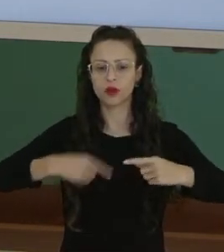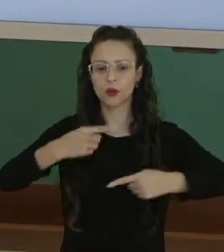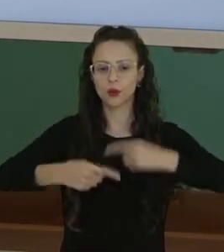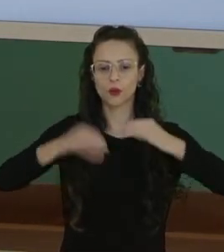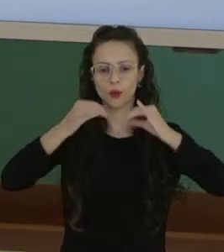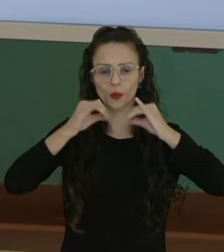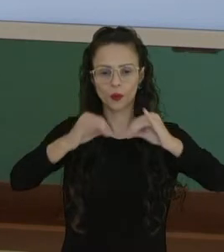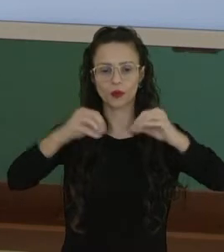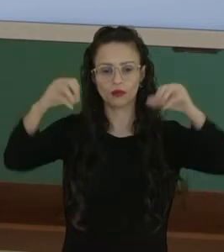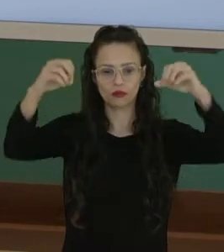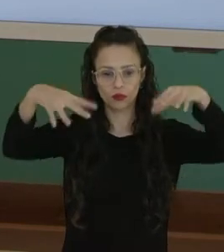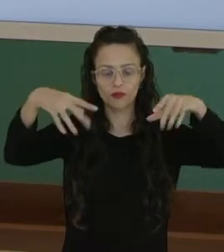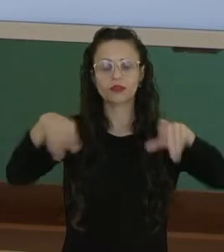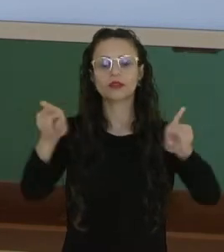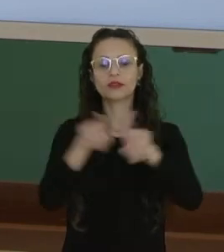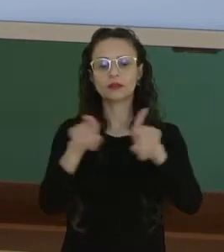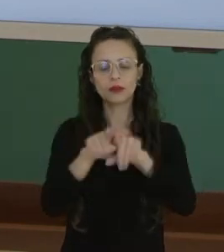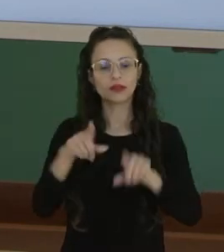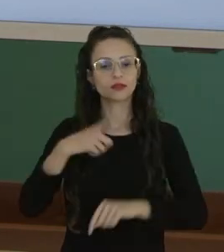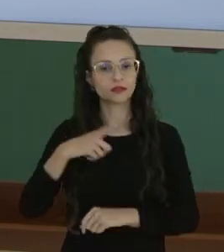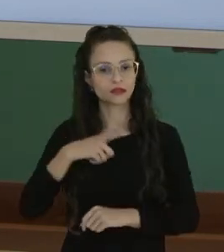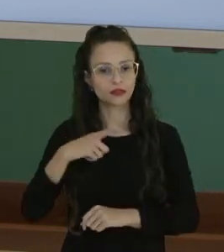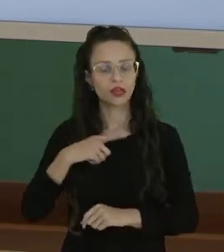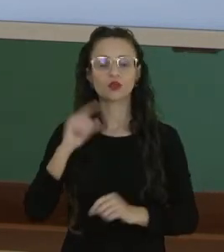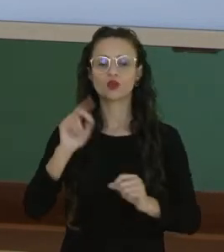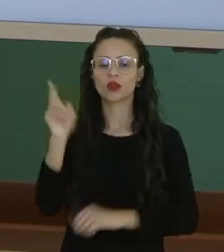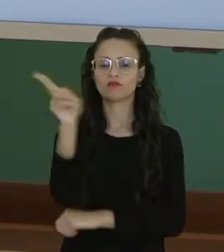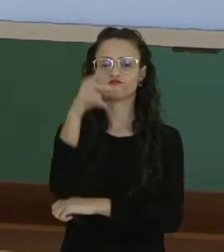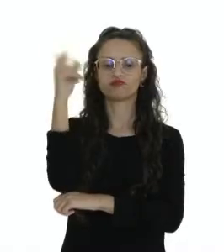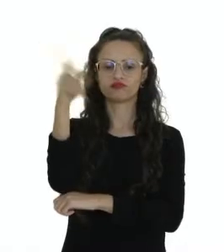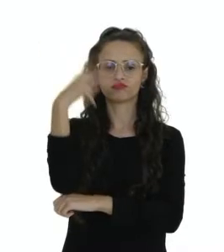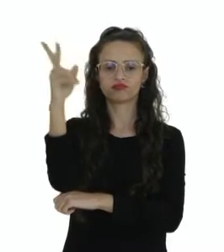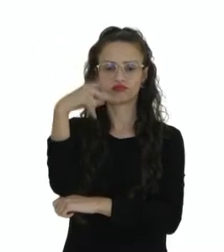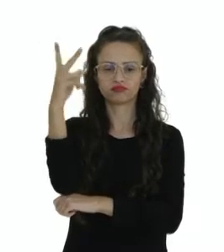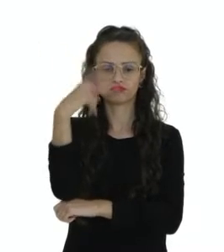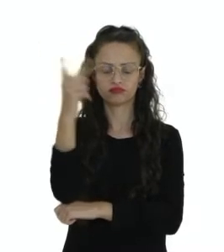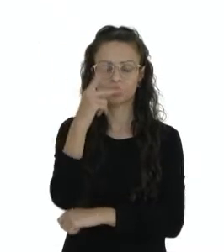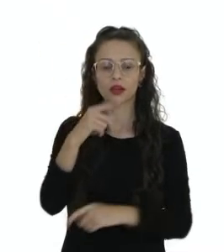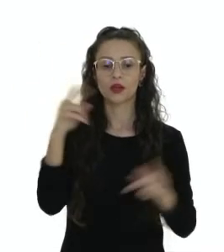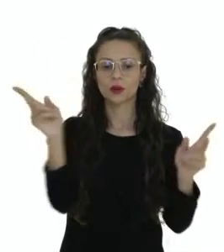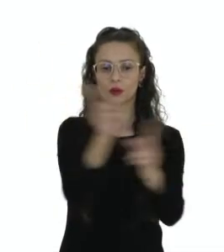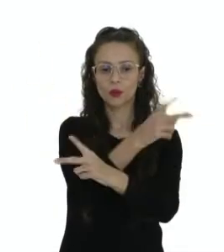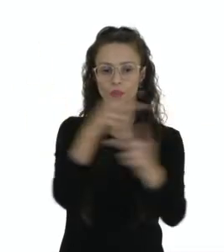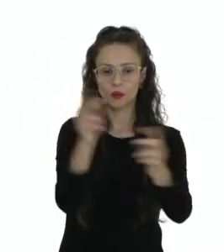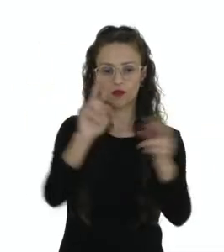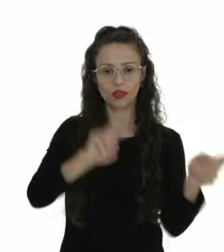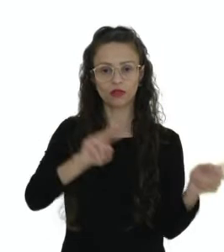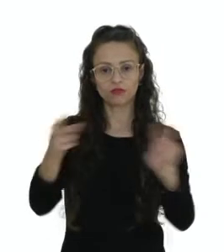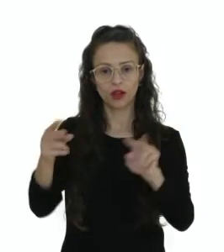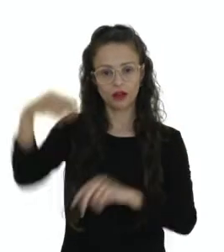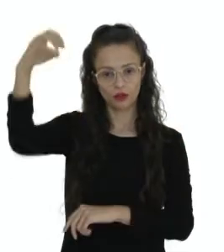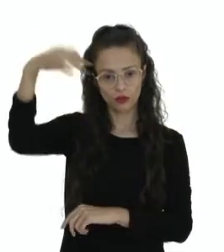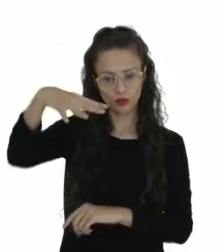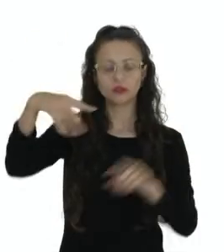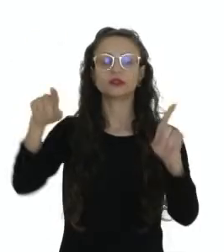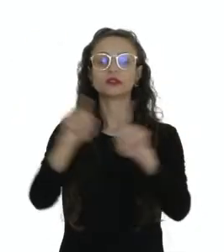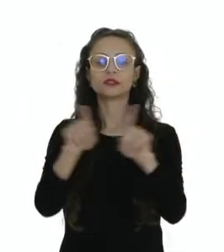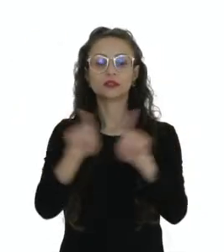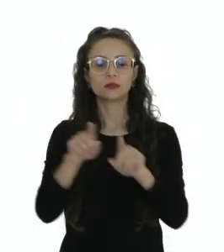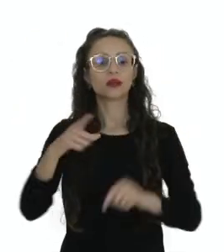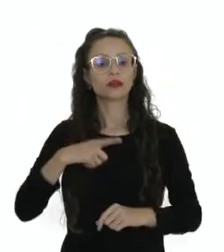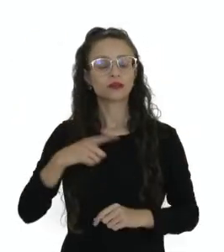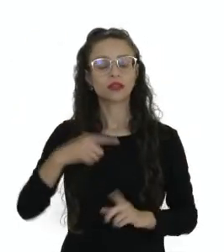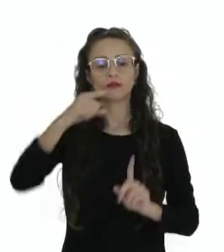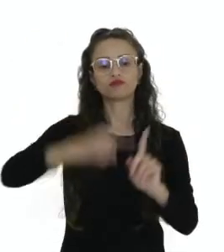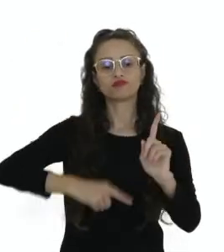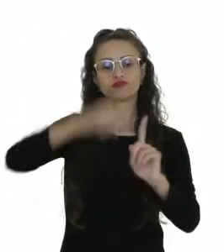elétrica. Nós temos a famosa usina eólica, que converte a energia eólica em energia elétrica. E nós temos as famosas